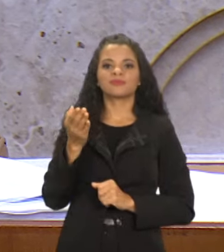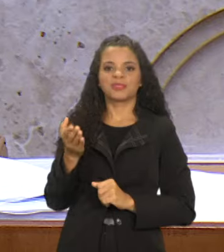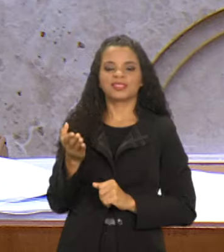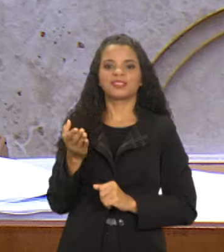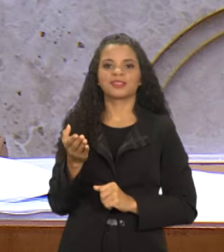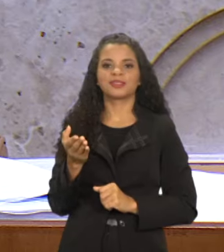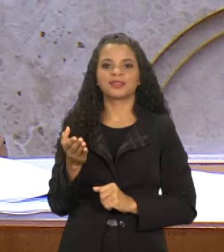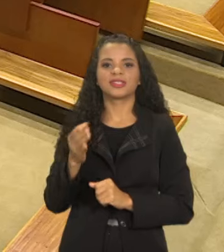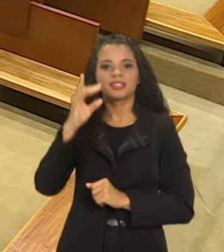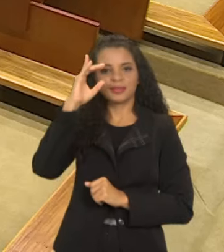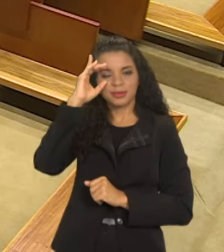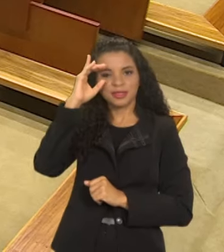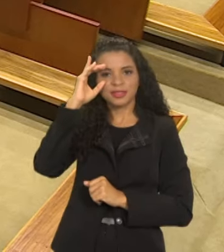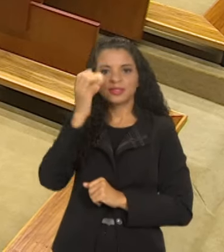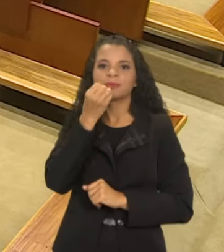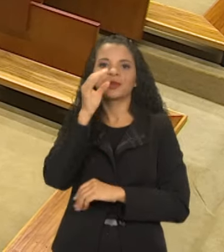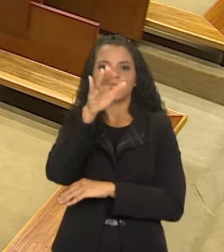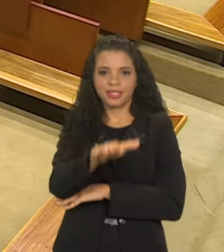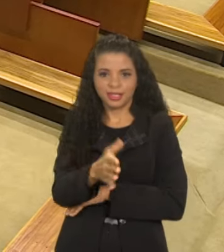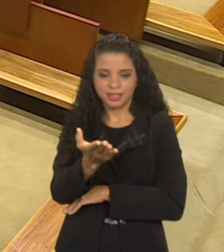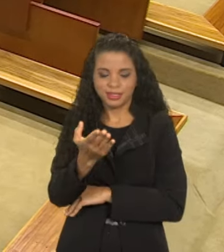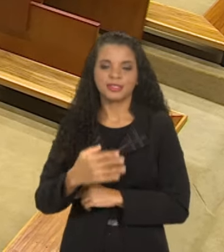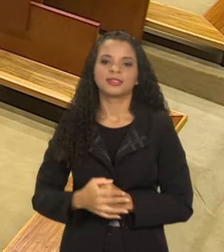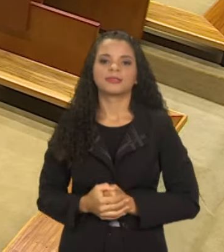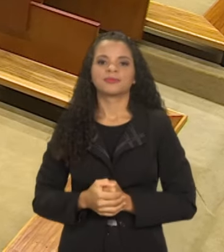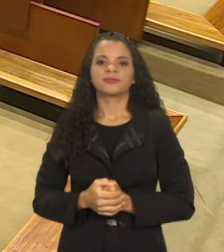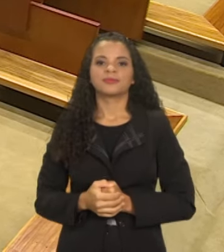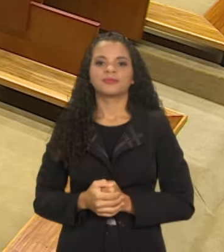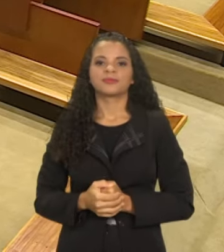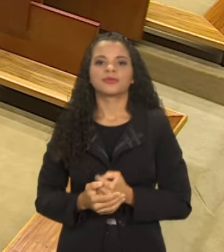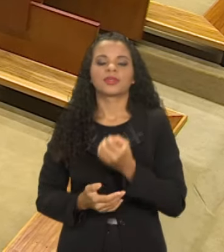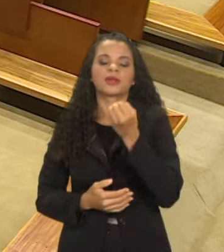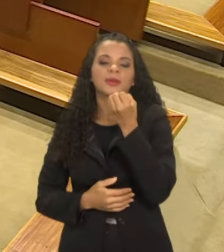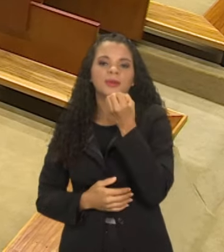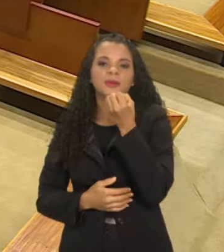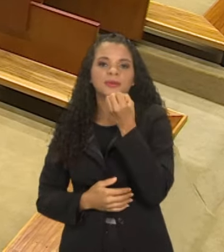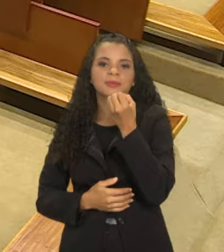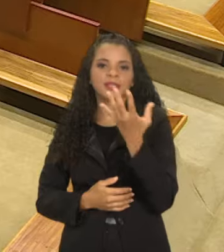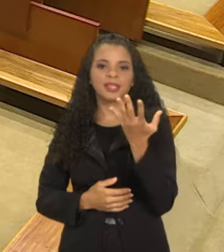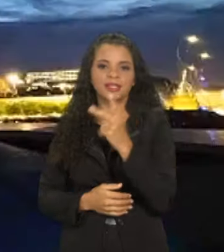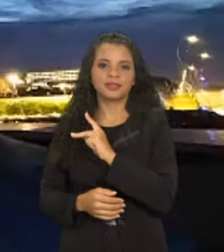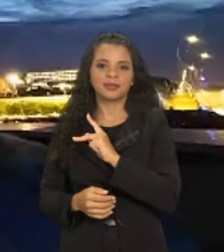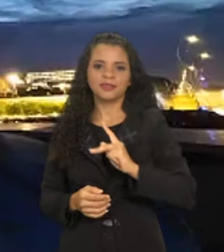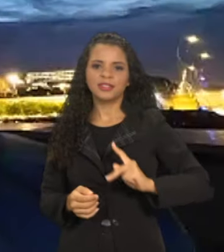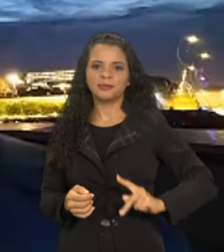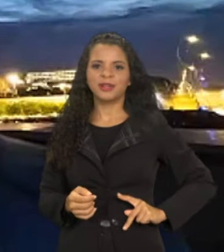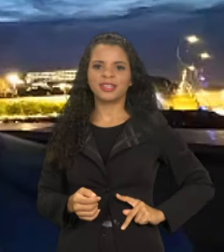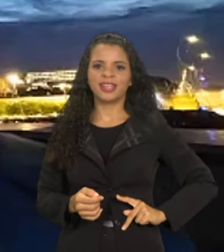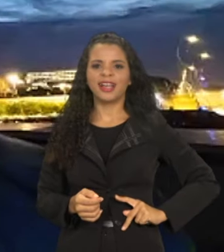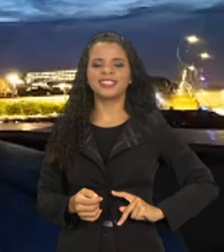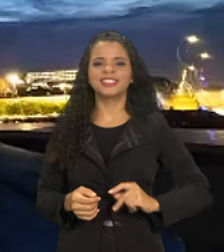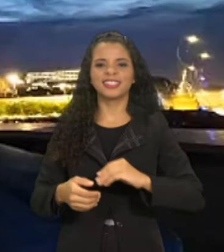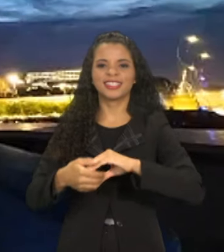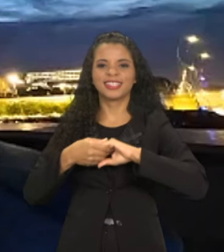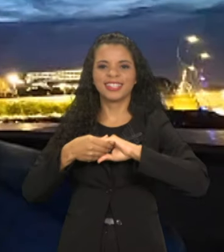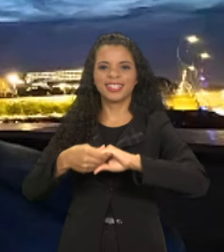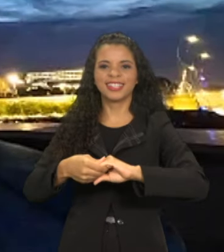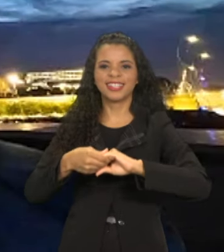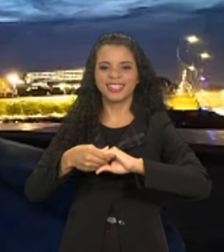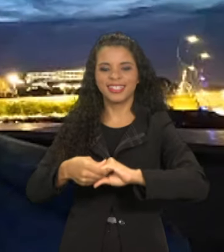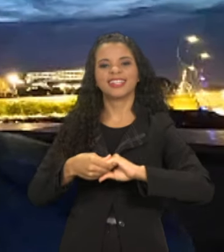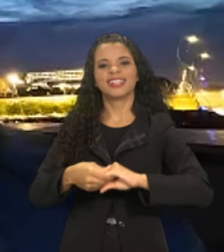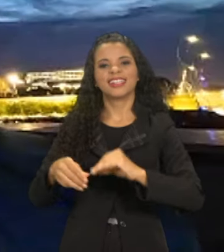Excelência. Obrigado, senhor presidente. Minha saudação a Vossa Excelência, saudação aos eminentes ministros,